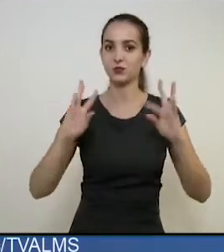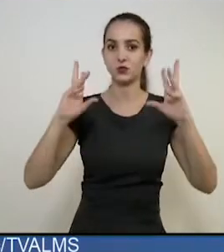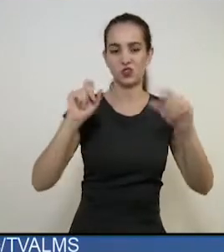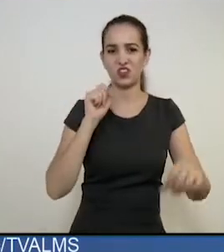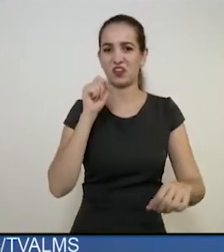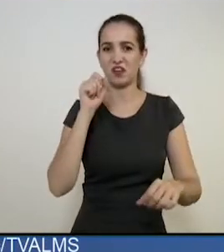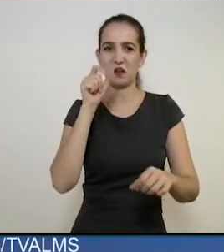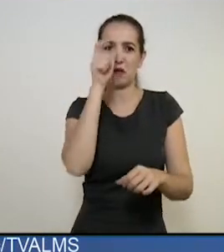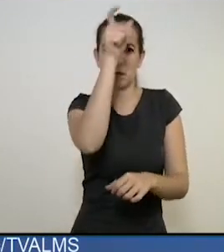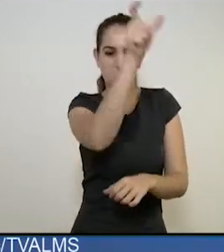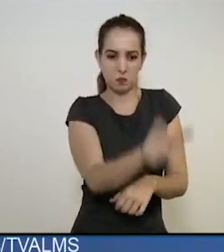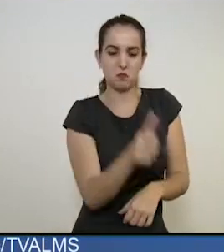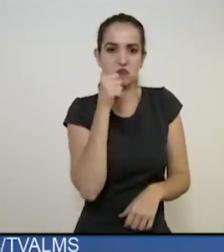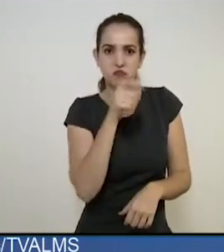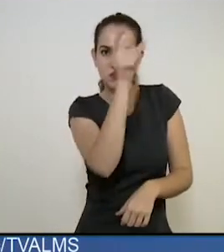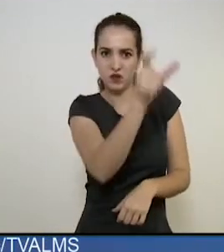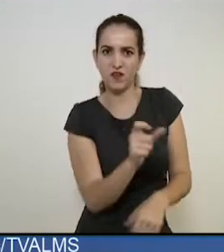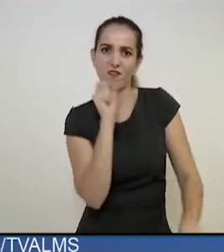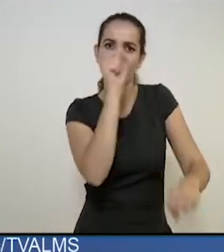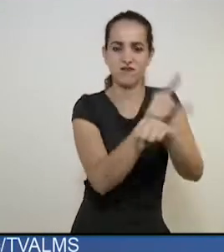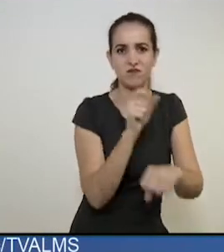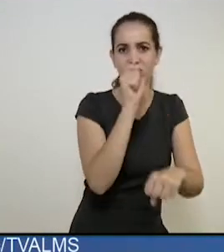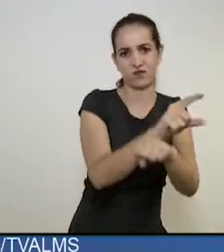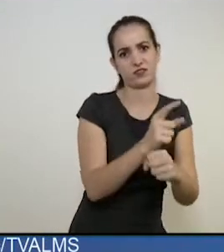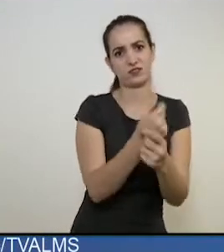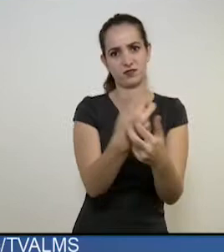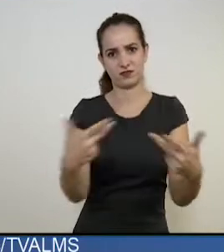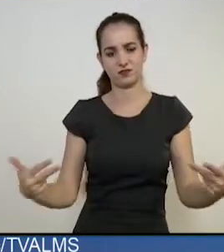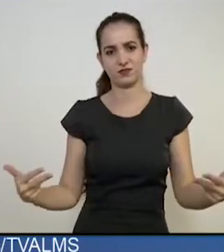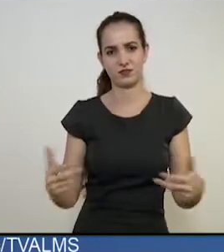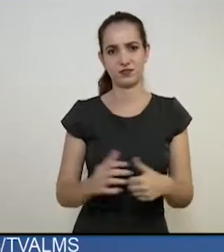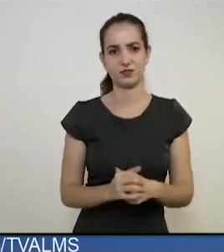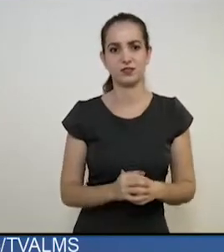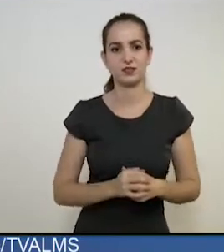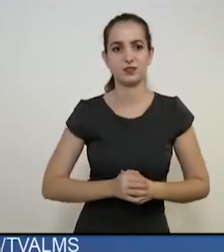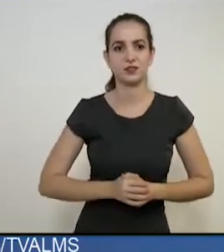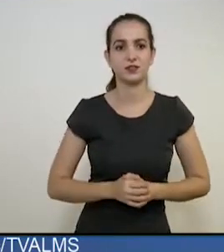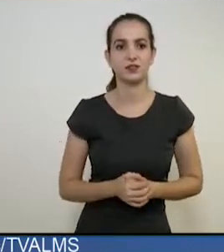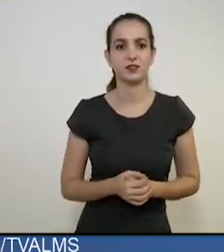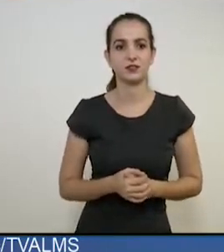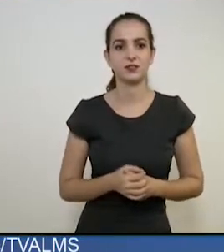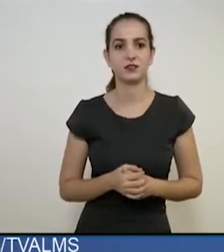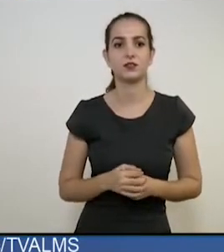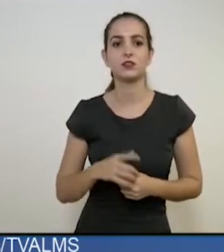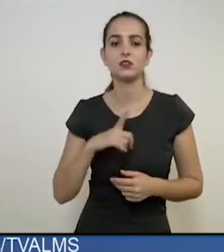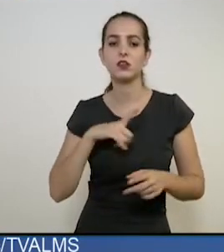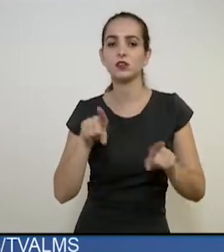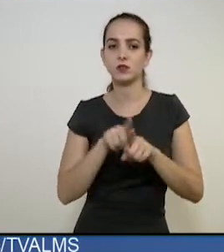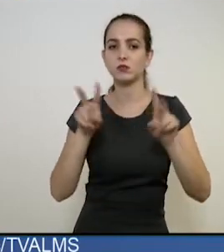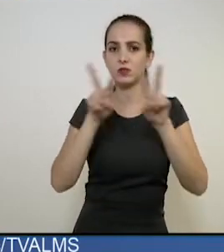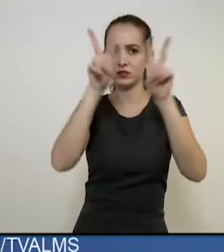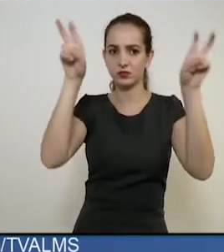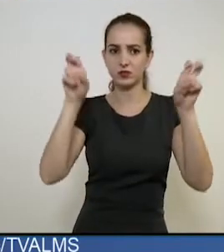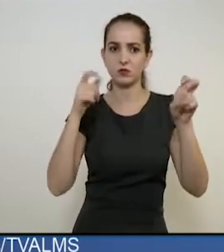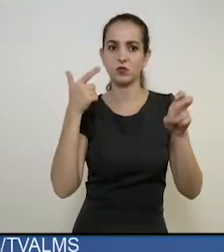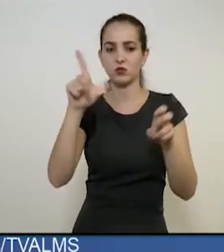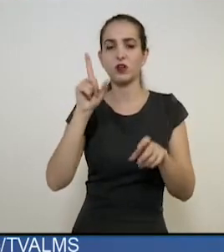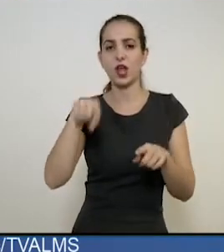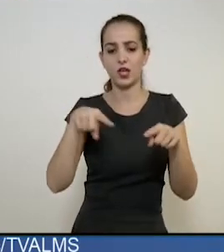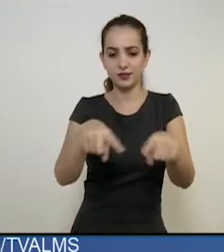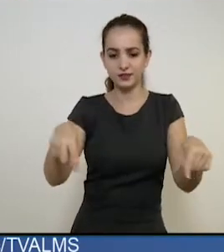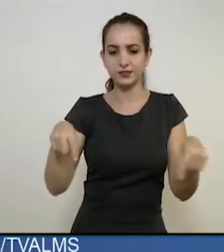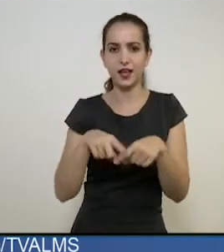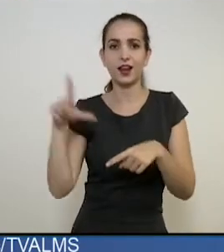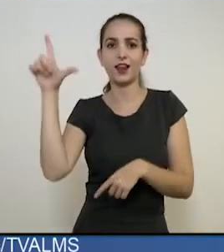mulher sul-mato-grossense. Uma outra coisa interessante que Vossa Excelência também tem participado conosco é a questão da Sala Lilás. É a segunda